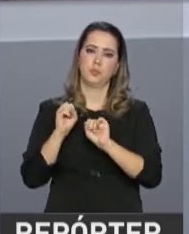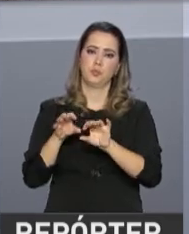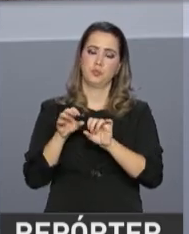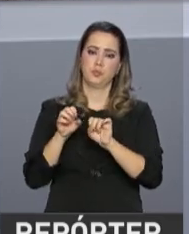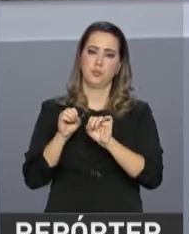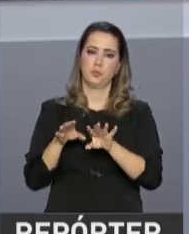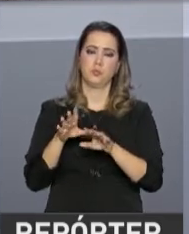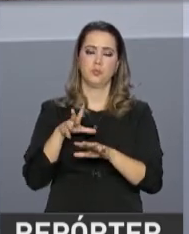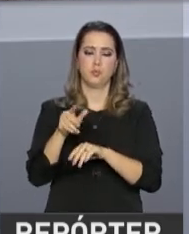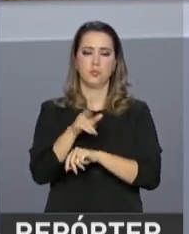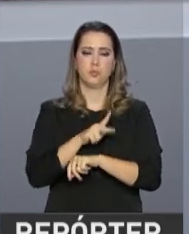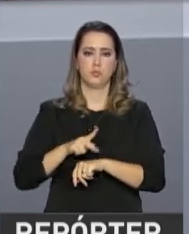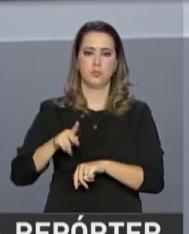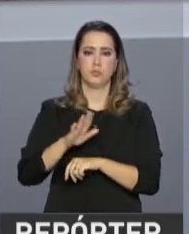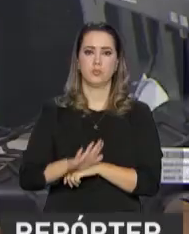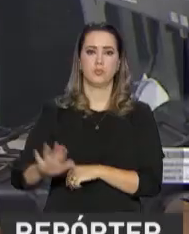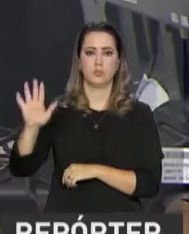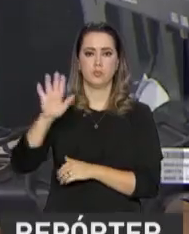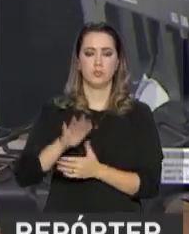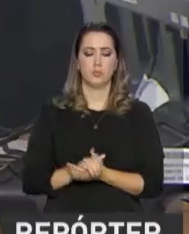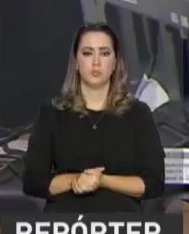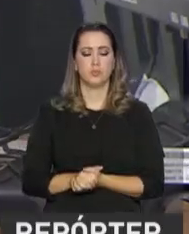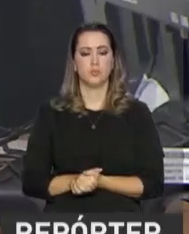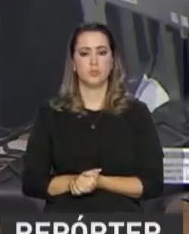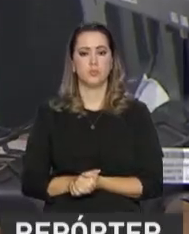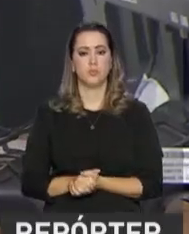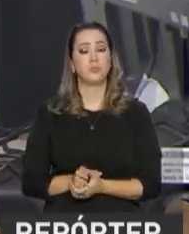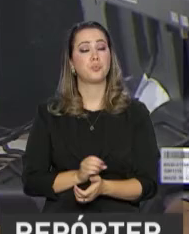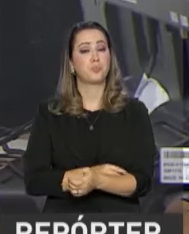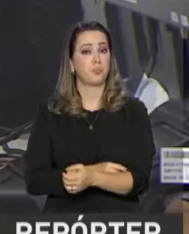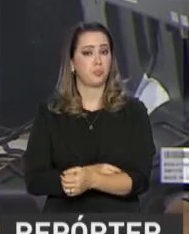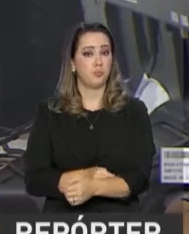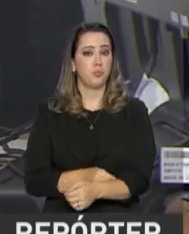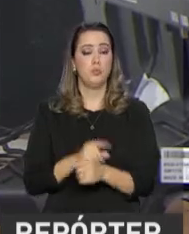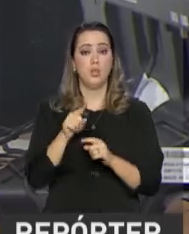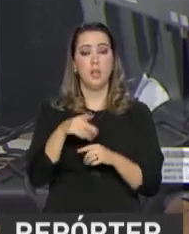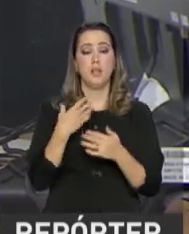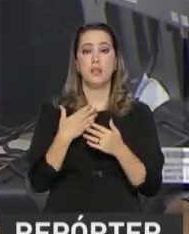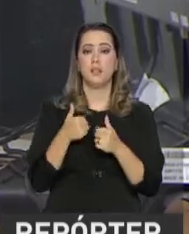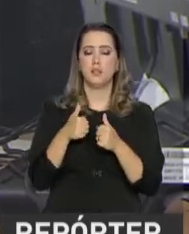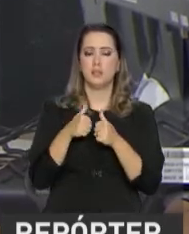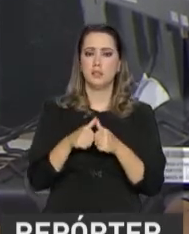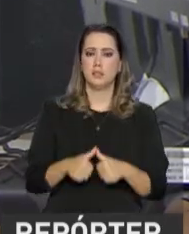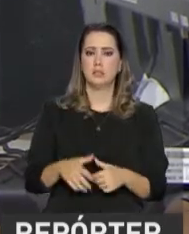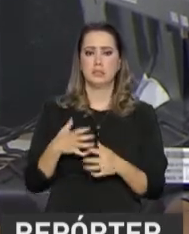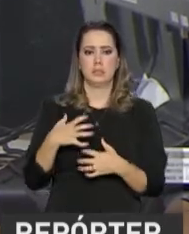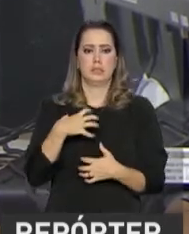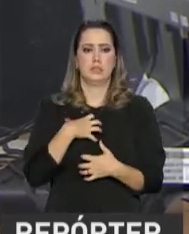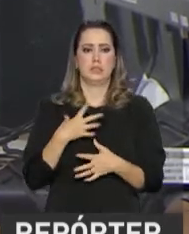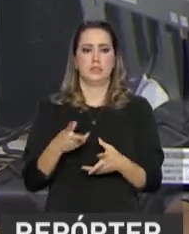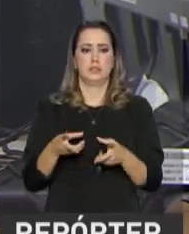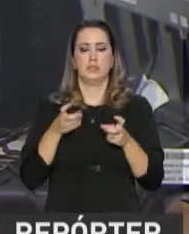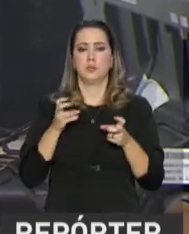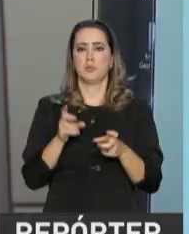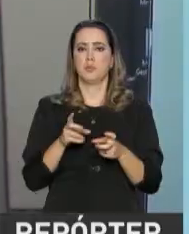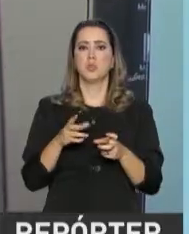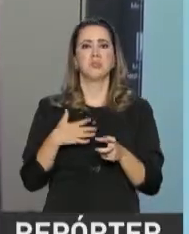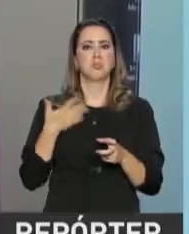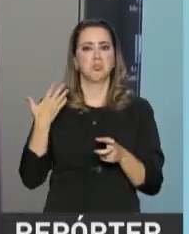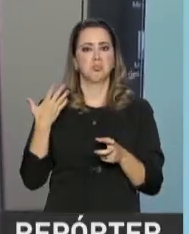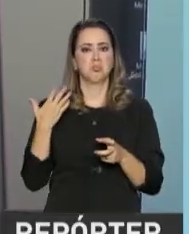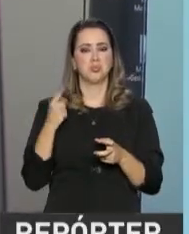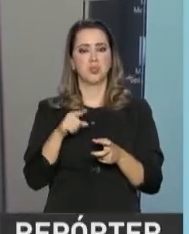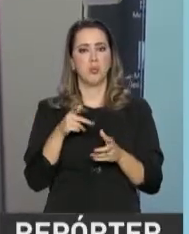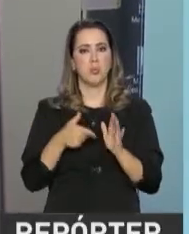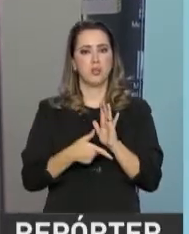de ensino de todo o país a estudante bárbara estatal ficou surpresa saber que o ministério da educação antecipou